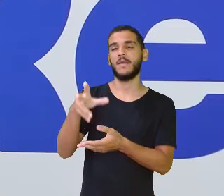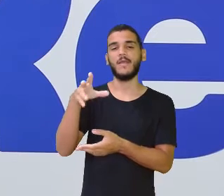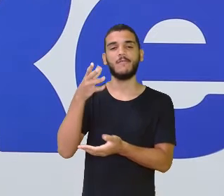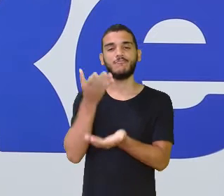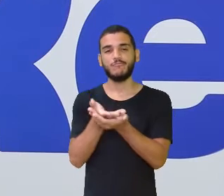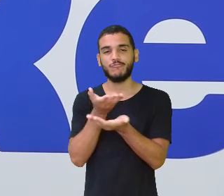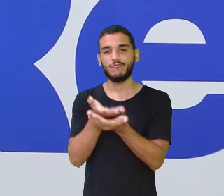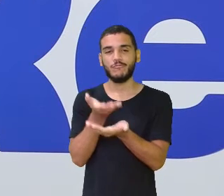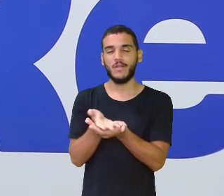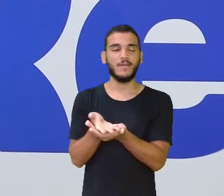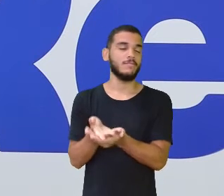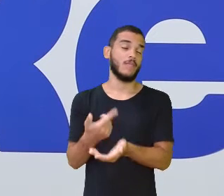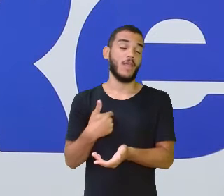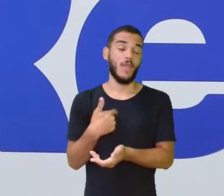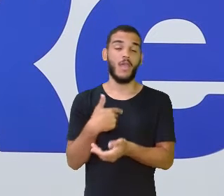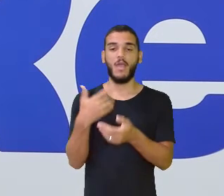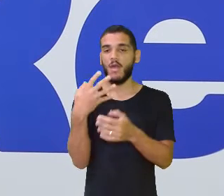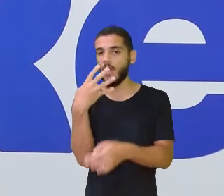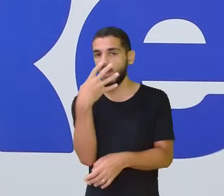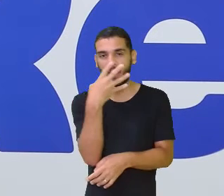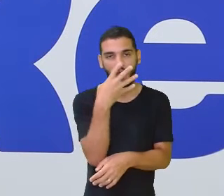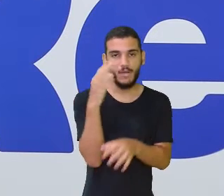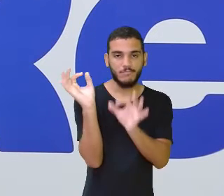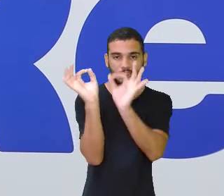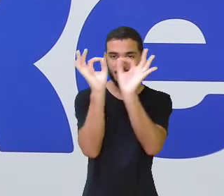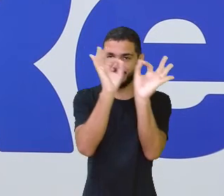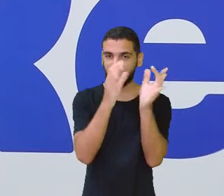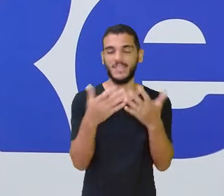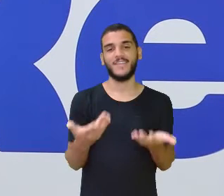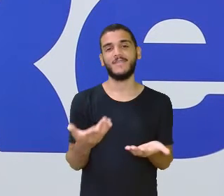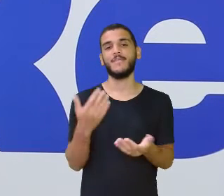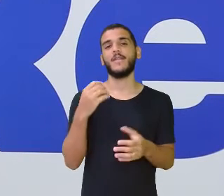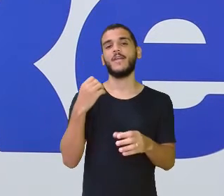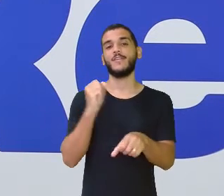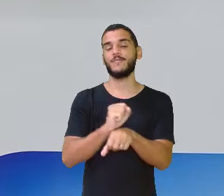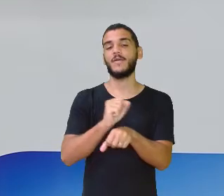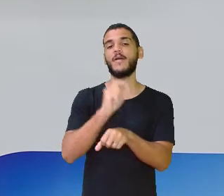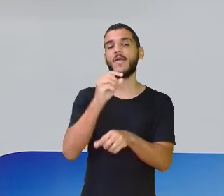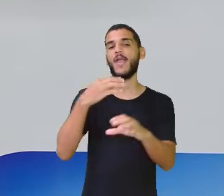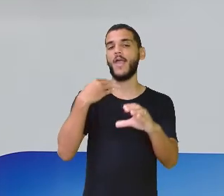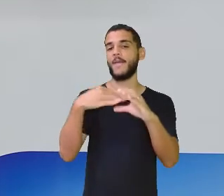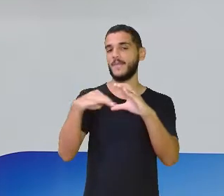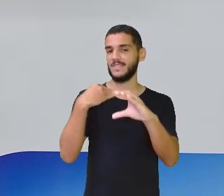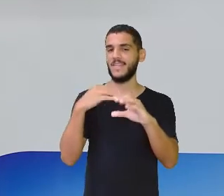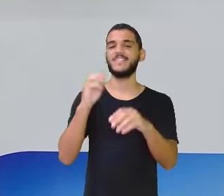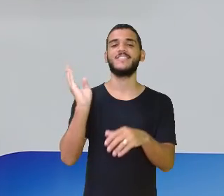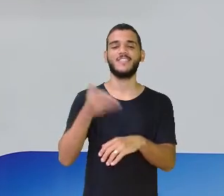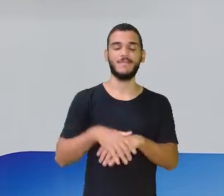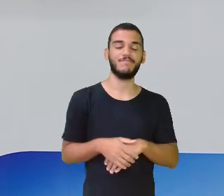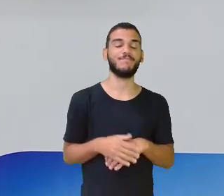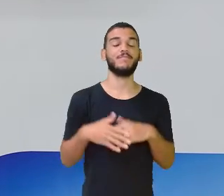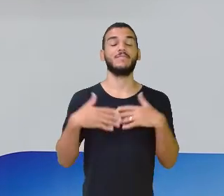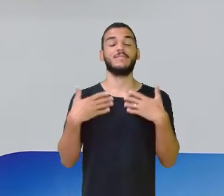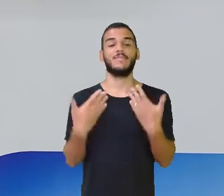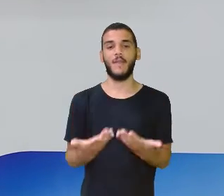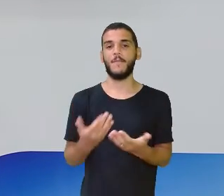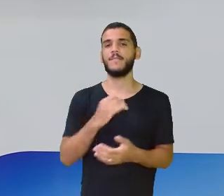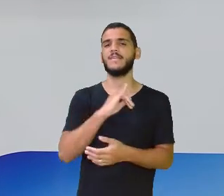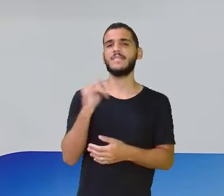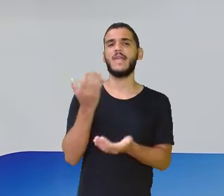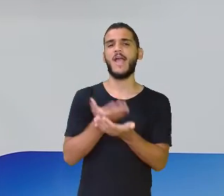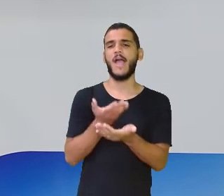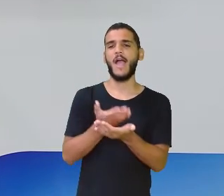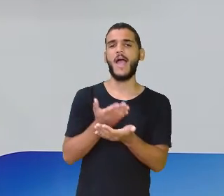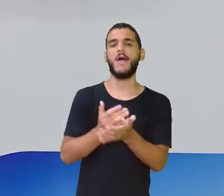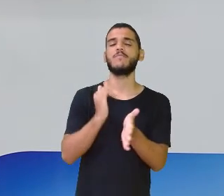Estou atenta, inclusive esperando a tua mensagem. Vamos embora? Vamos embora. Observe, se essa aula fosse um conto,